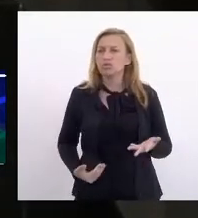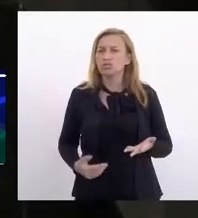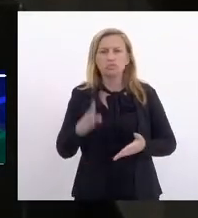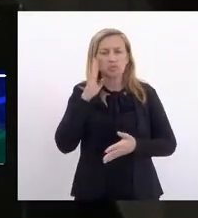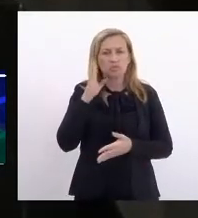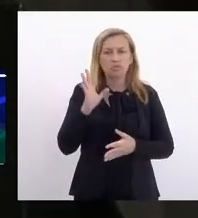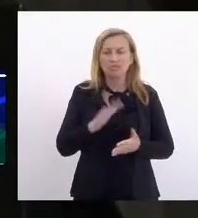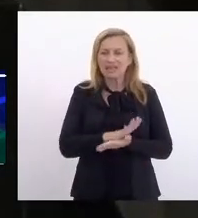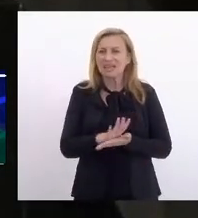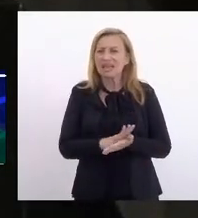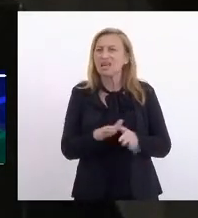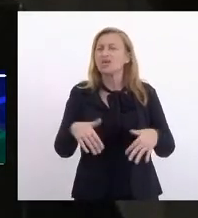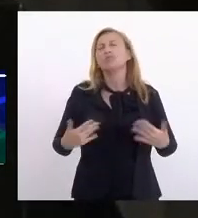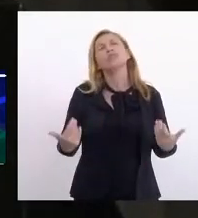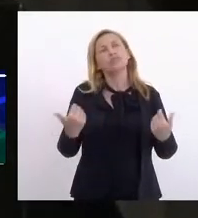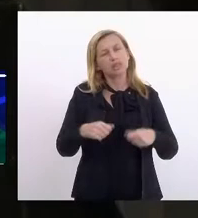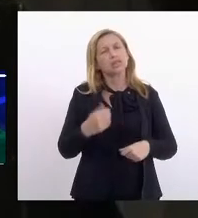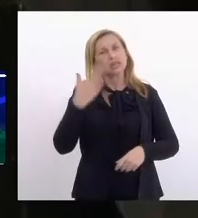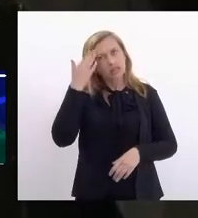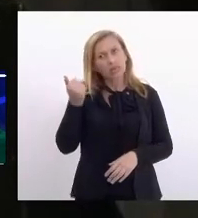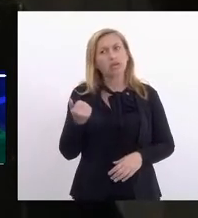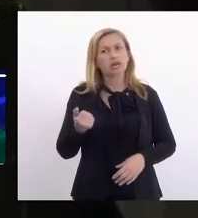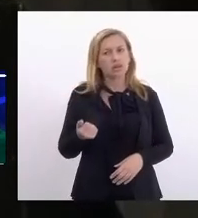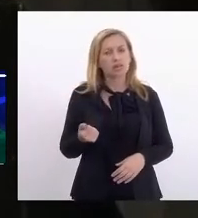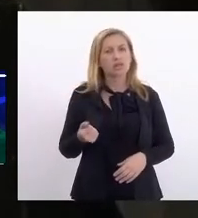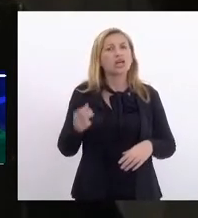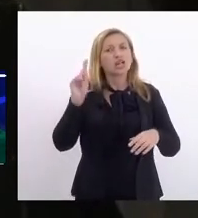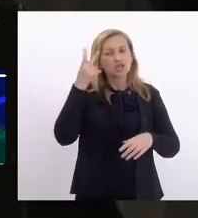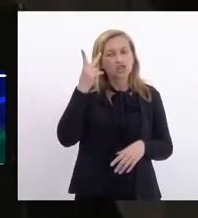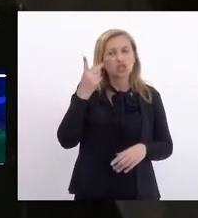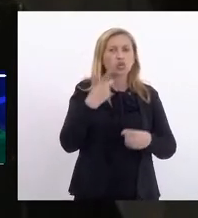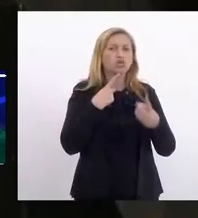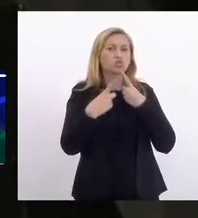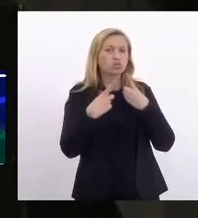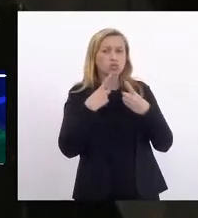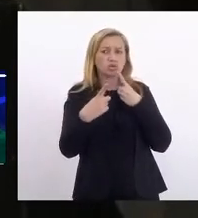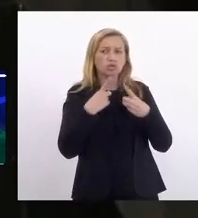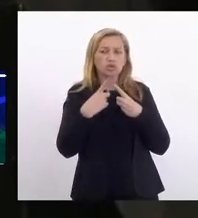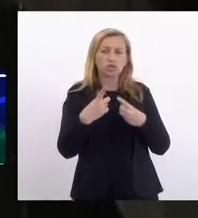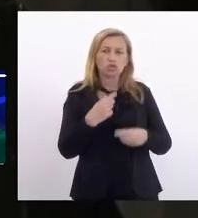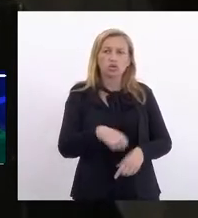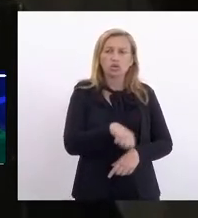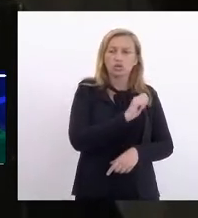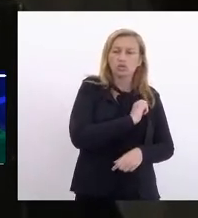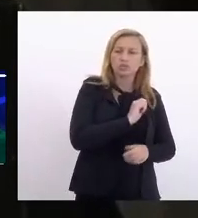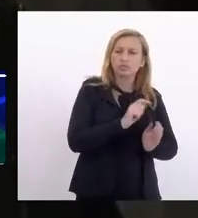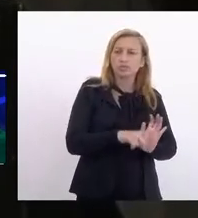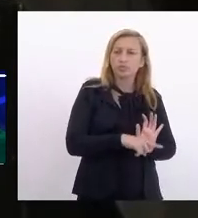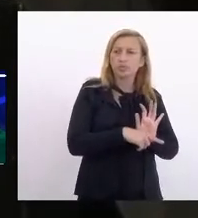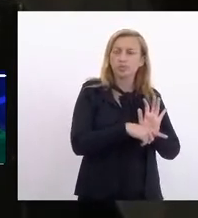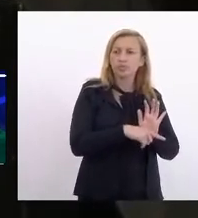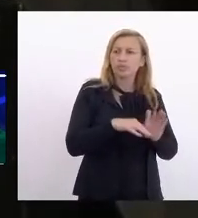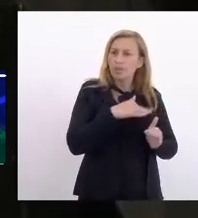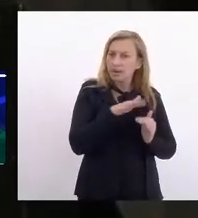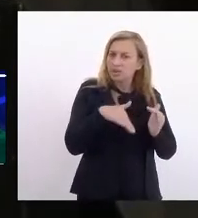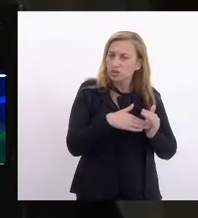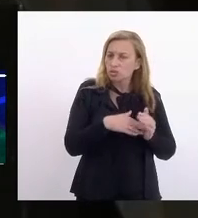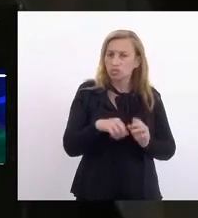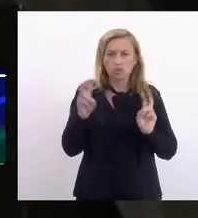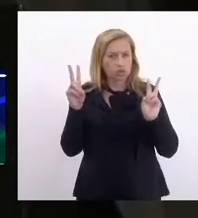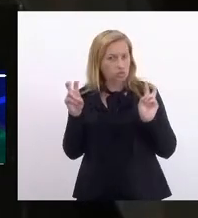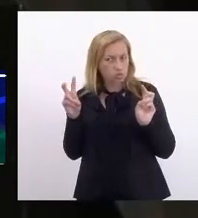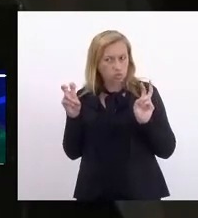fundamento algum. Então, a gente precisa saber. Essa história do debate sobre o regime de recuperação fiscal é para todas as